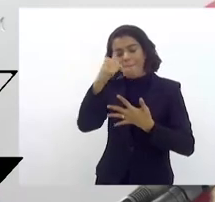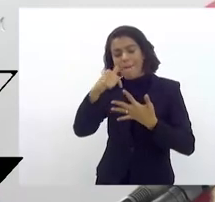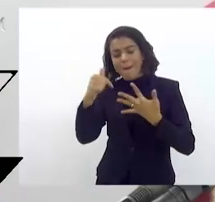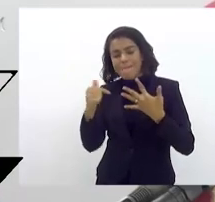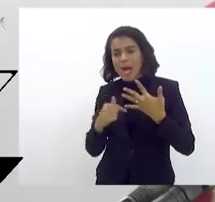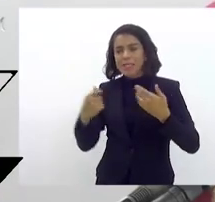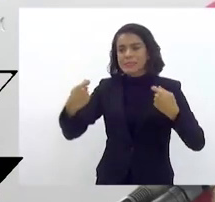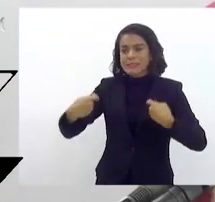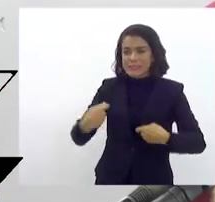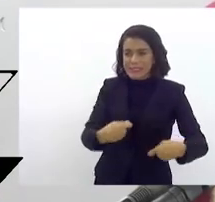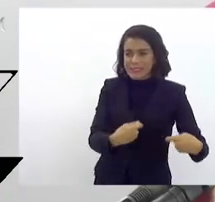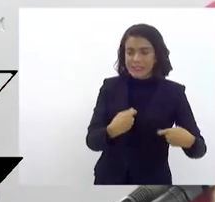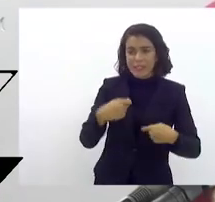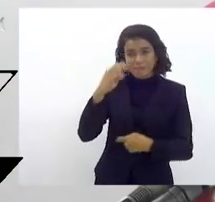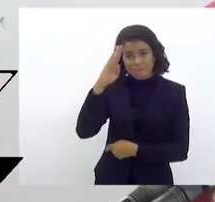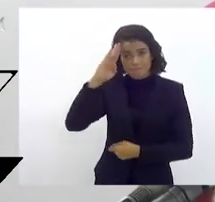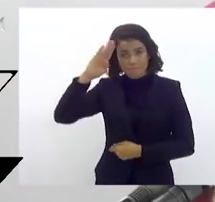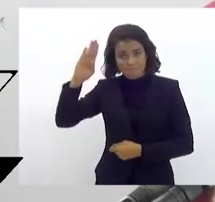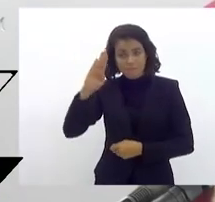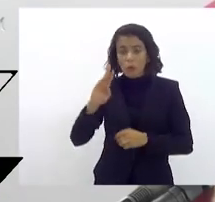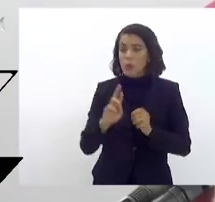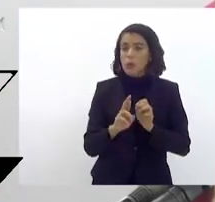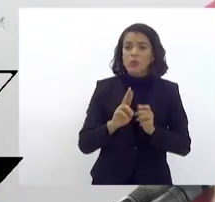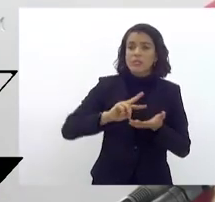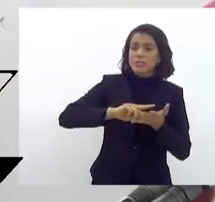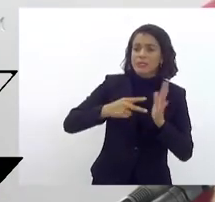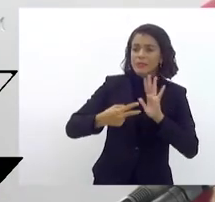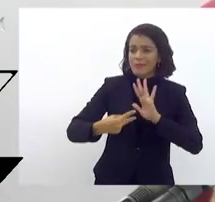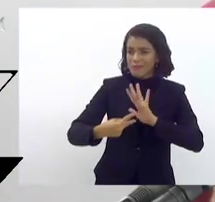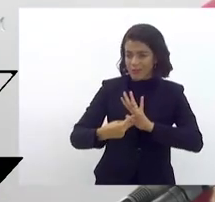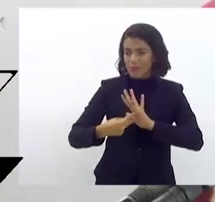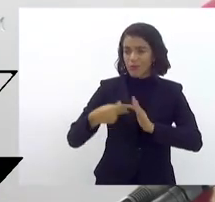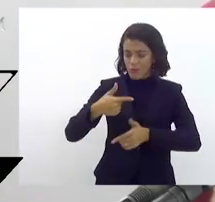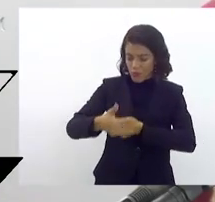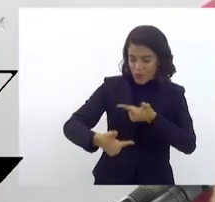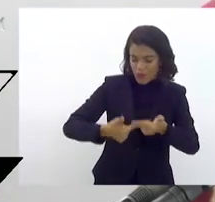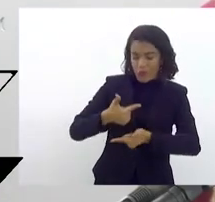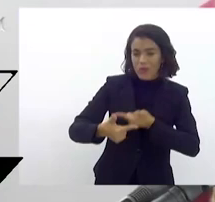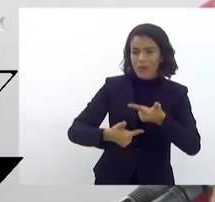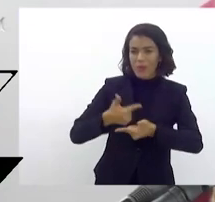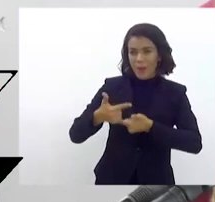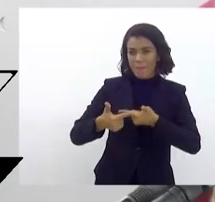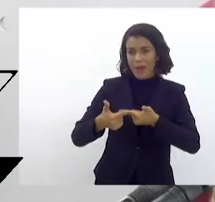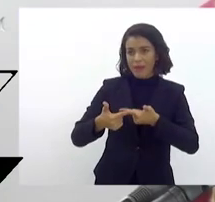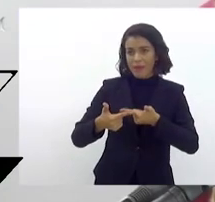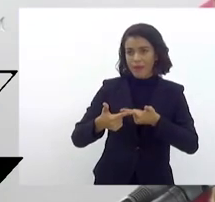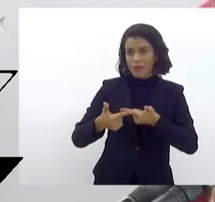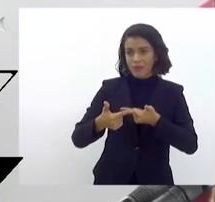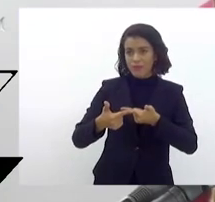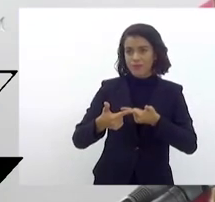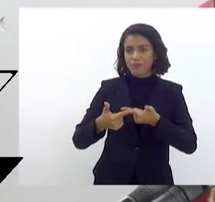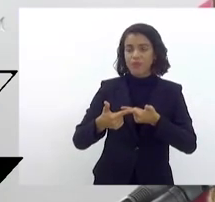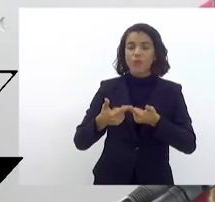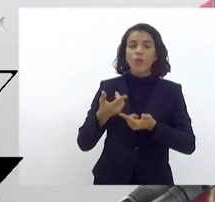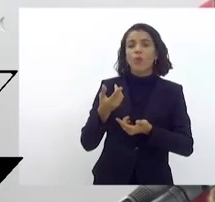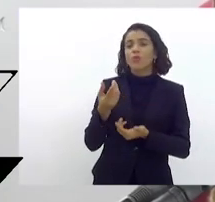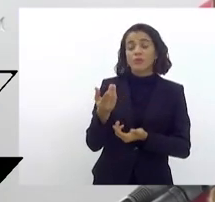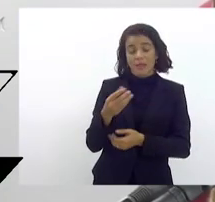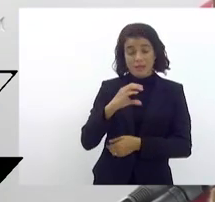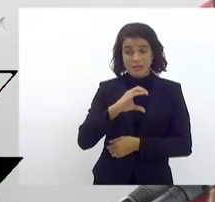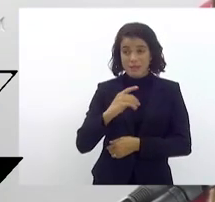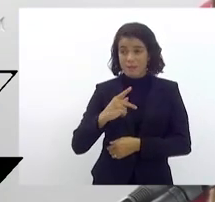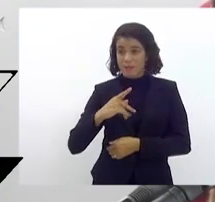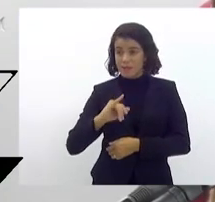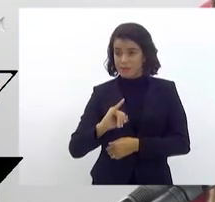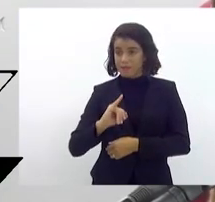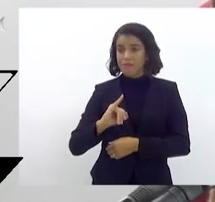necessidades fundamentais do que representa aí o nosso trabalho diante dessa da condução desta CPI